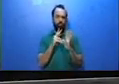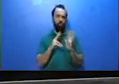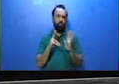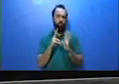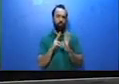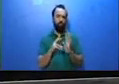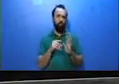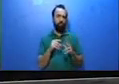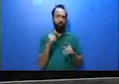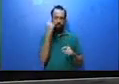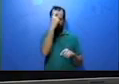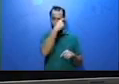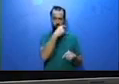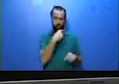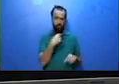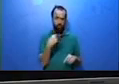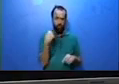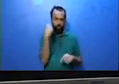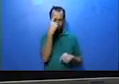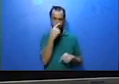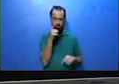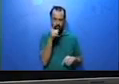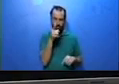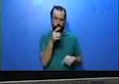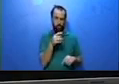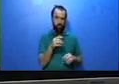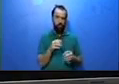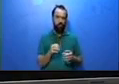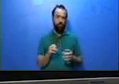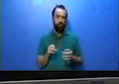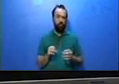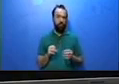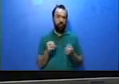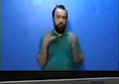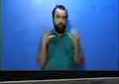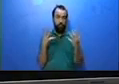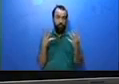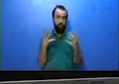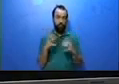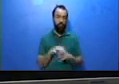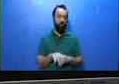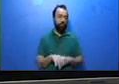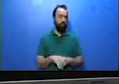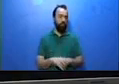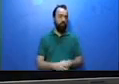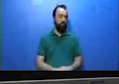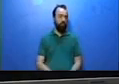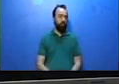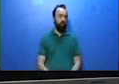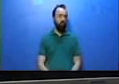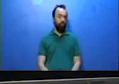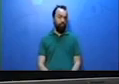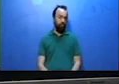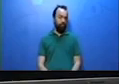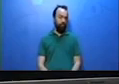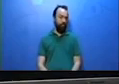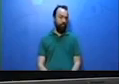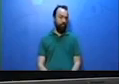te deixa com uma reação, assim. Pode ser boa, pode ser triste também, mas vamos colocar uma coisa legal,